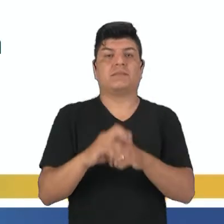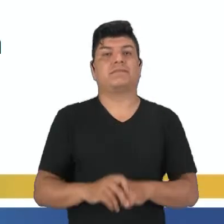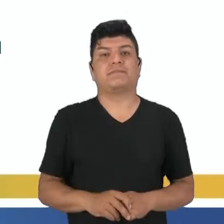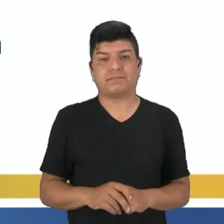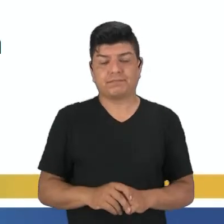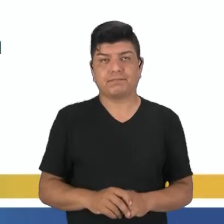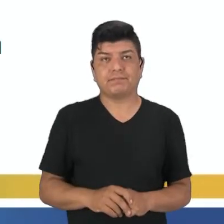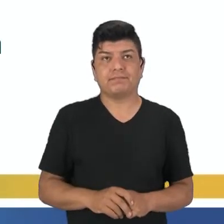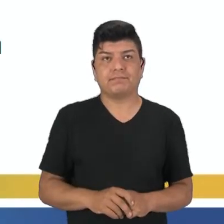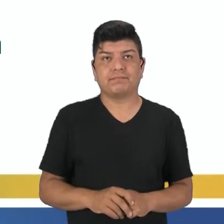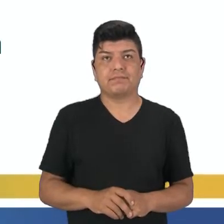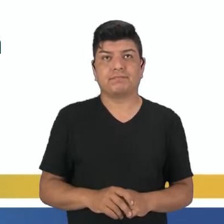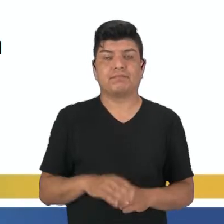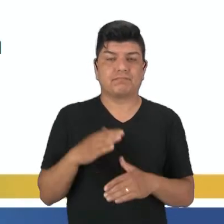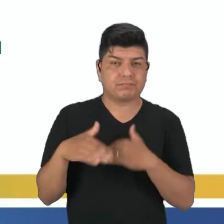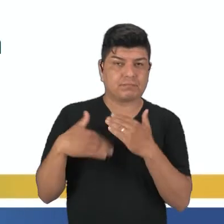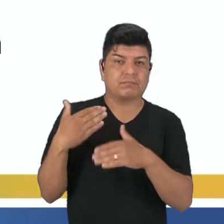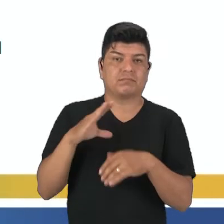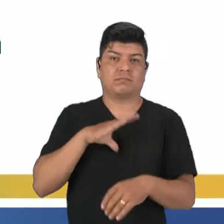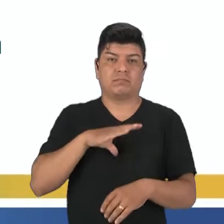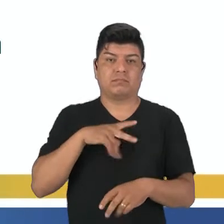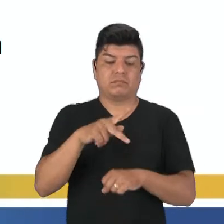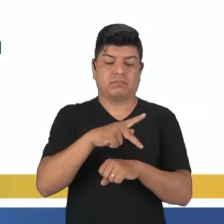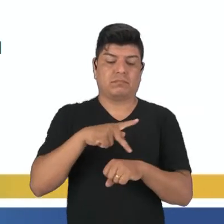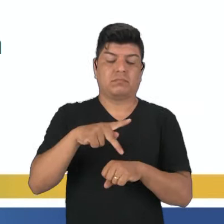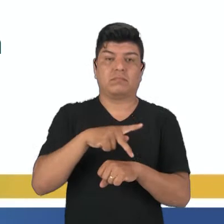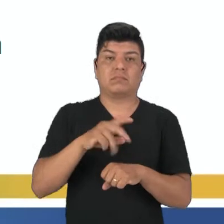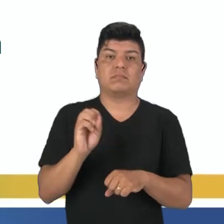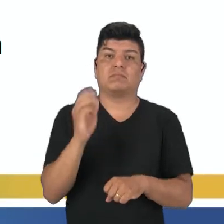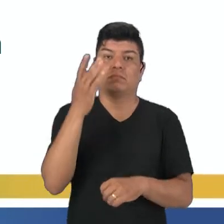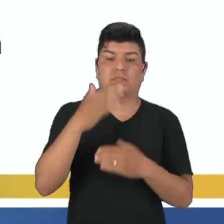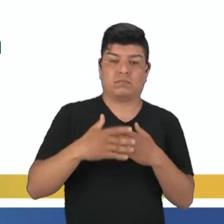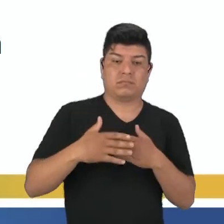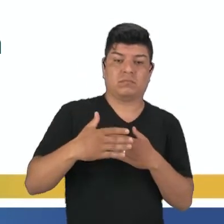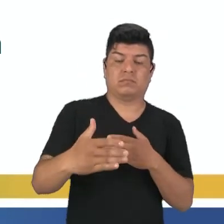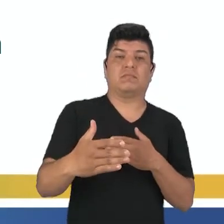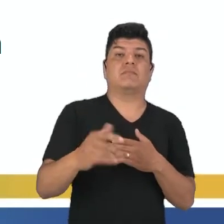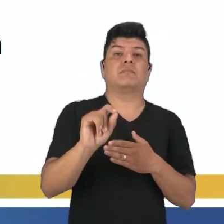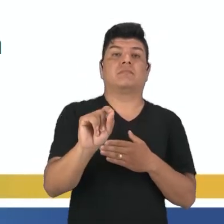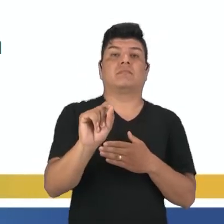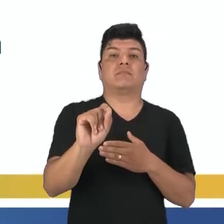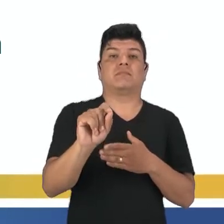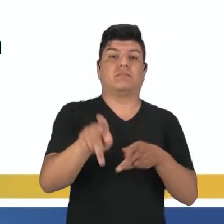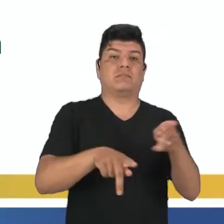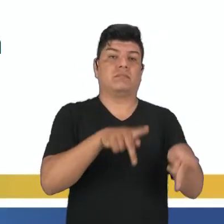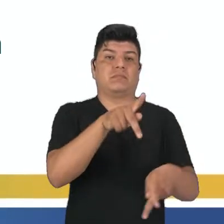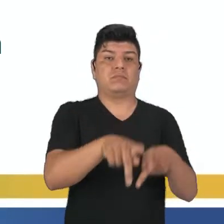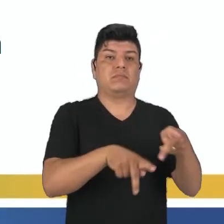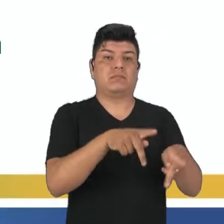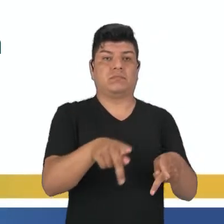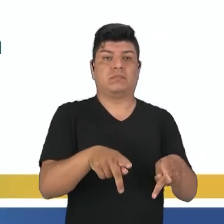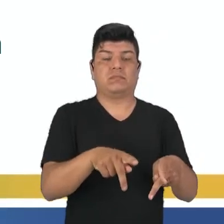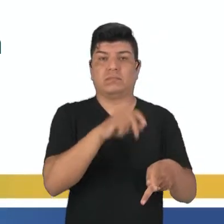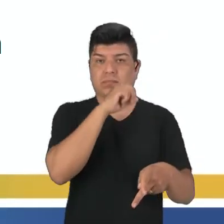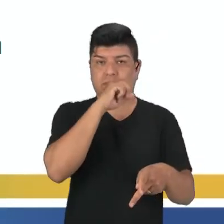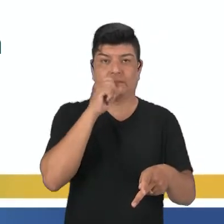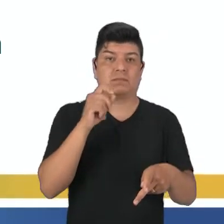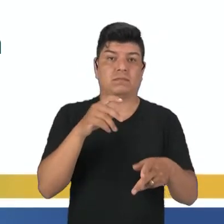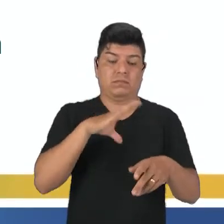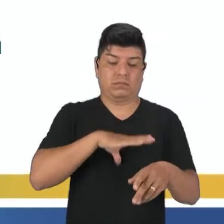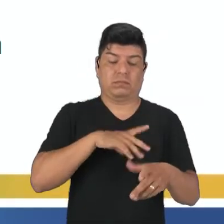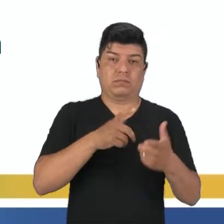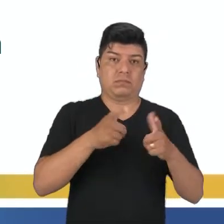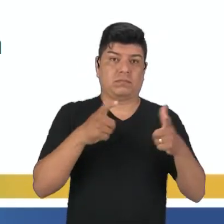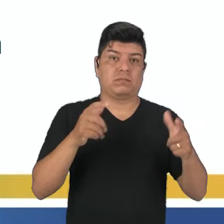E ao processo de urbanização de um país que ocorre a partir do momento em que a população por meio urbano